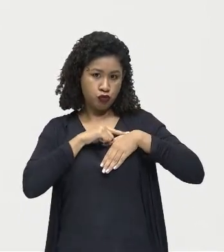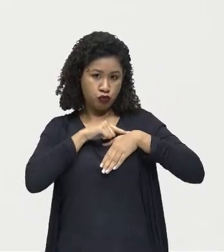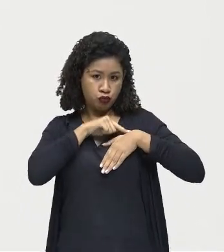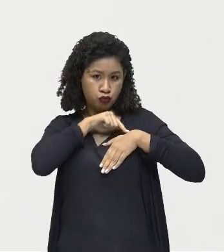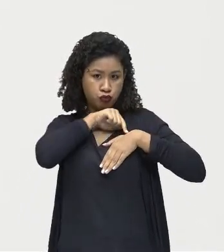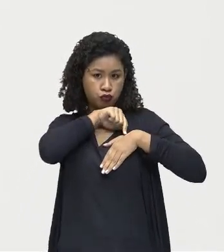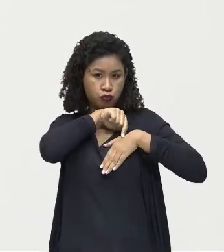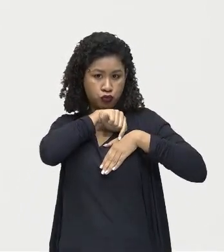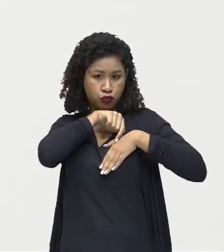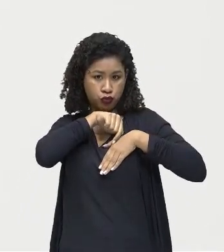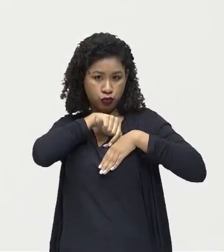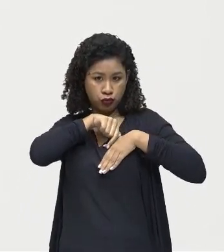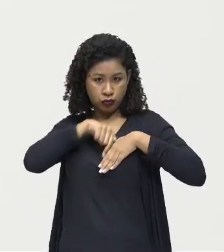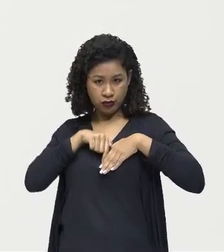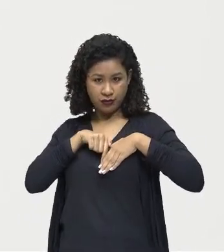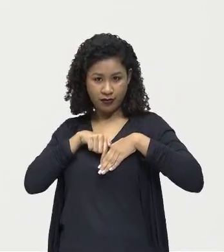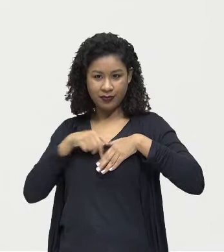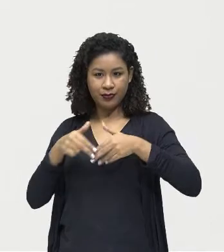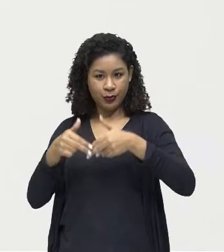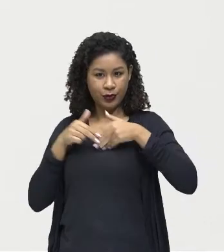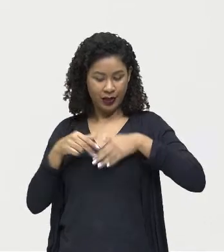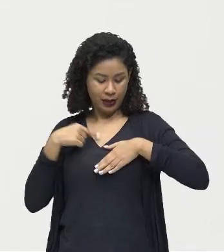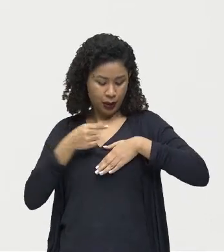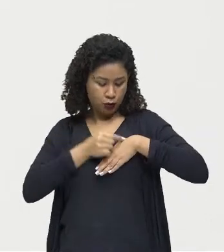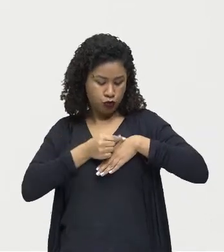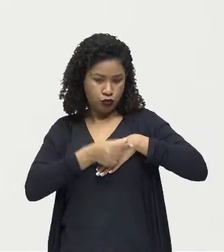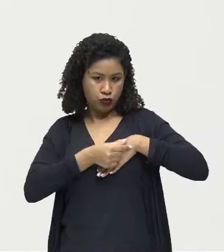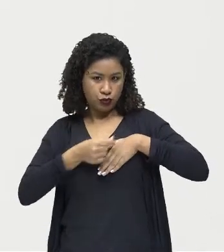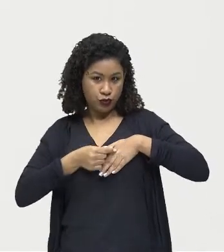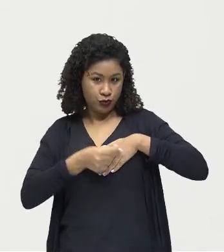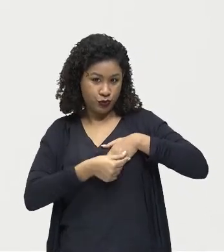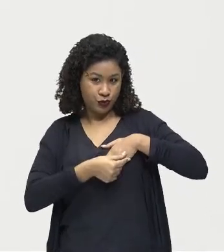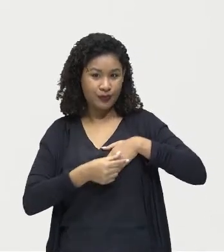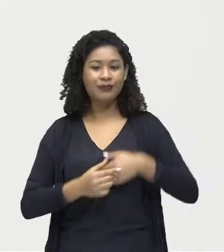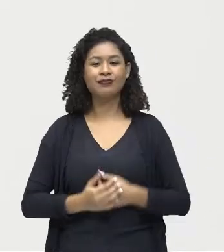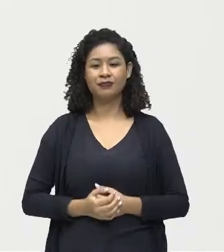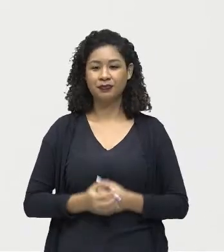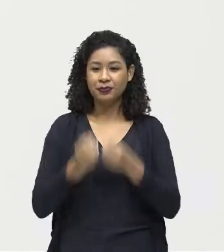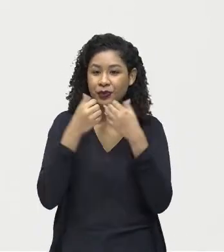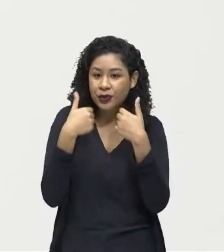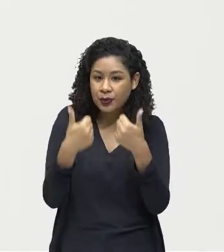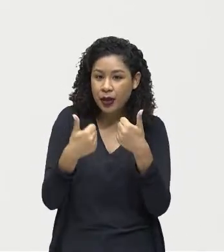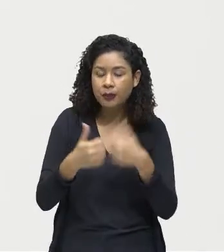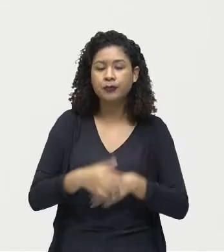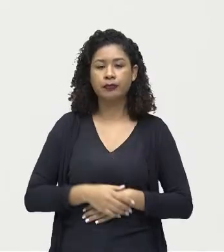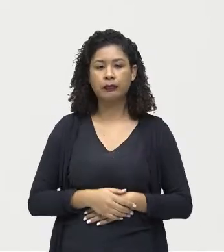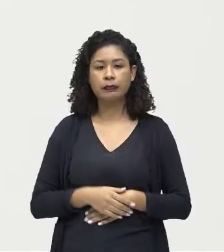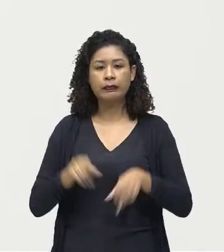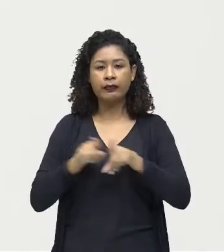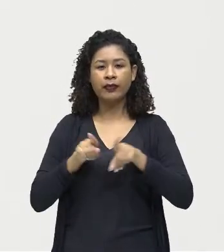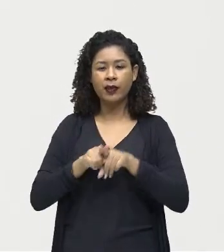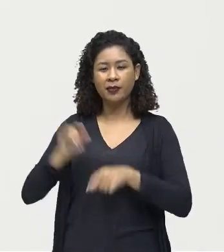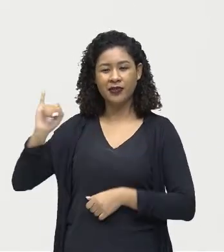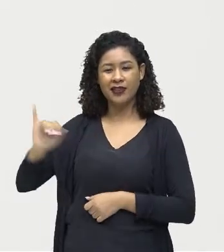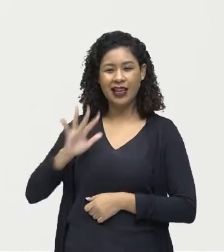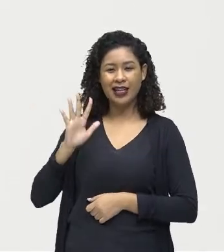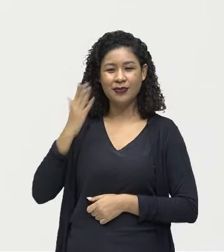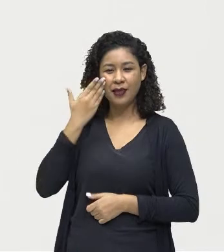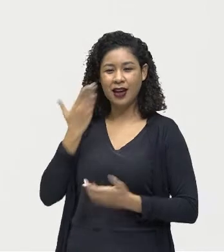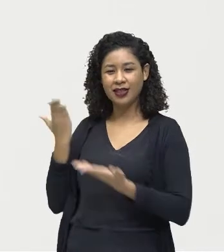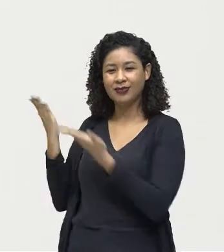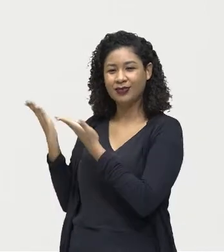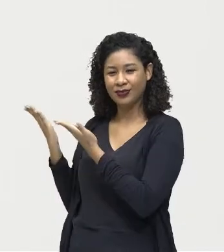dessas cavidades, 2 átrios e 2 ventrículos, tá bom? E aqui ao lado a gente tem a imagem que mostra pra